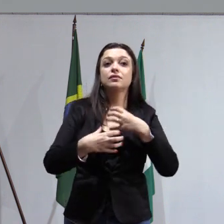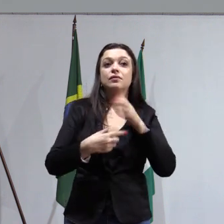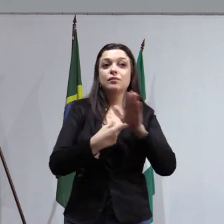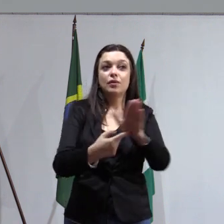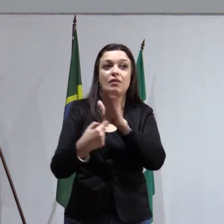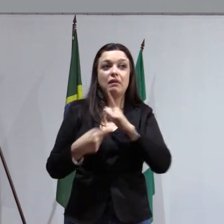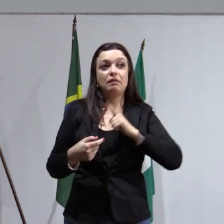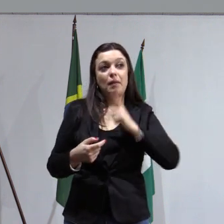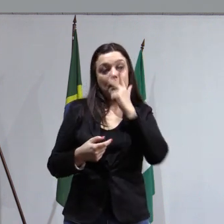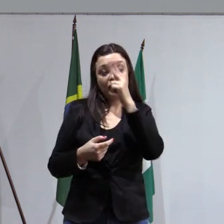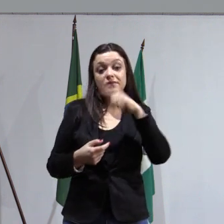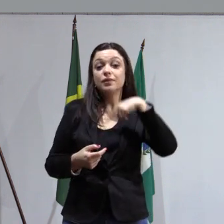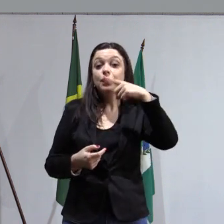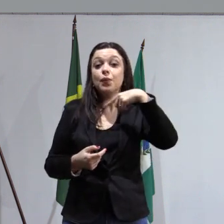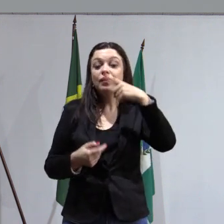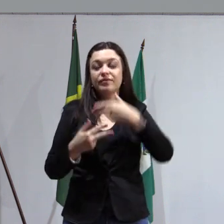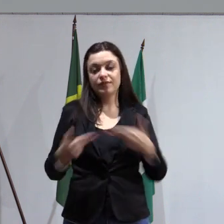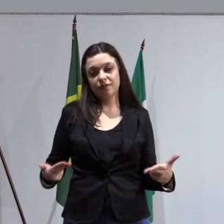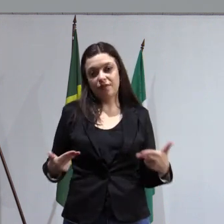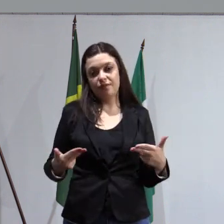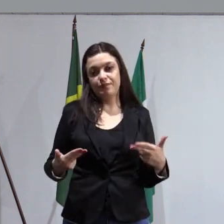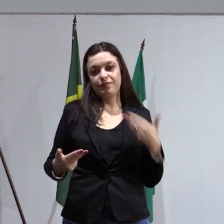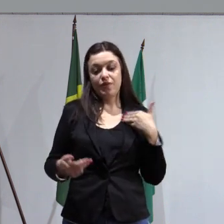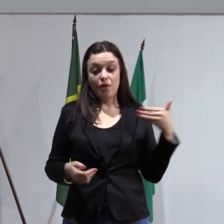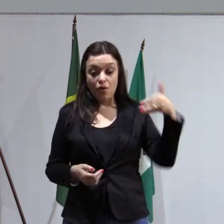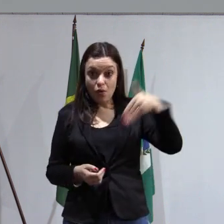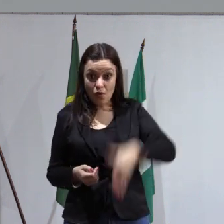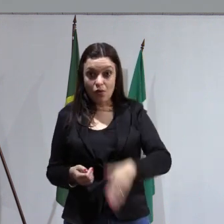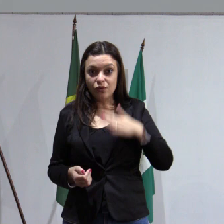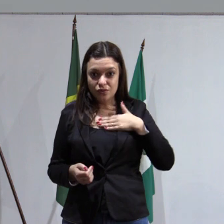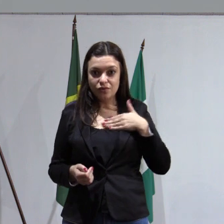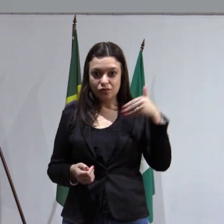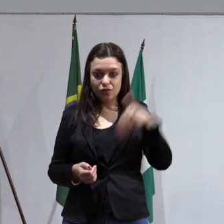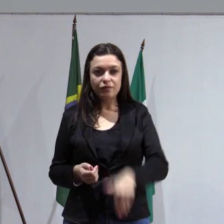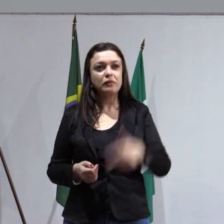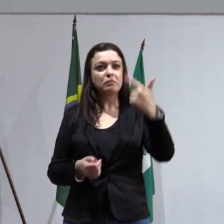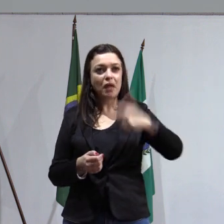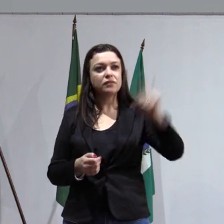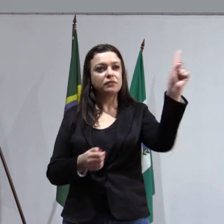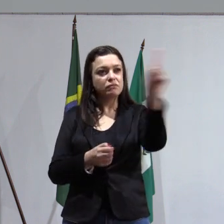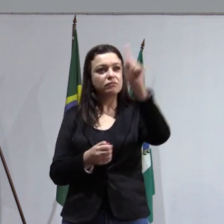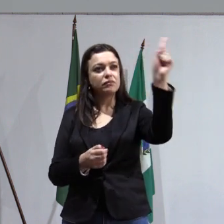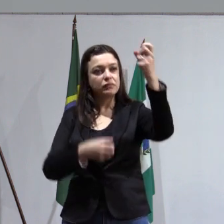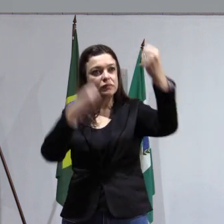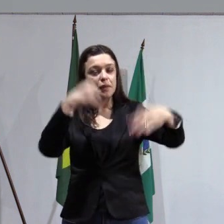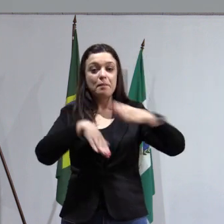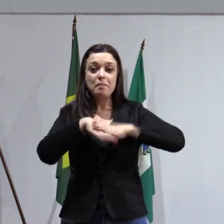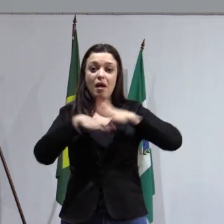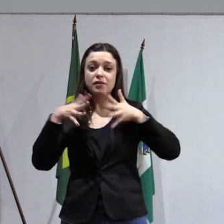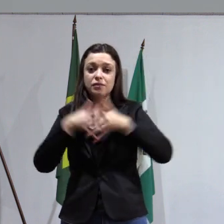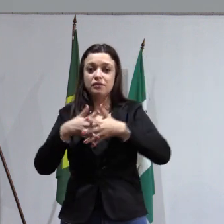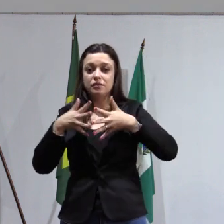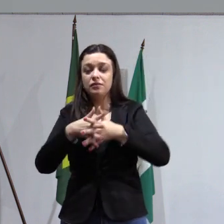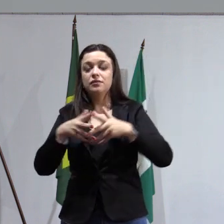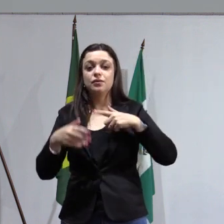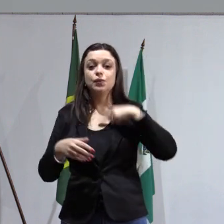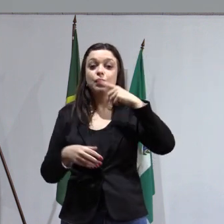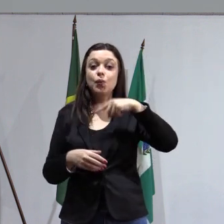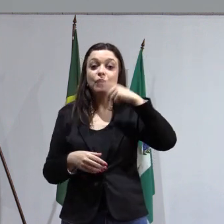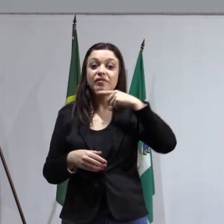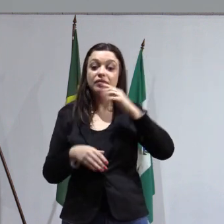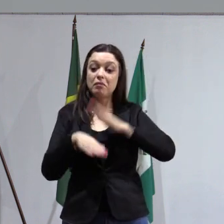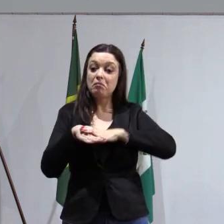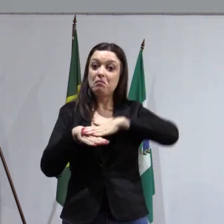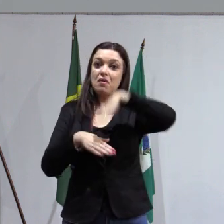muitas dúvidas. Hoje eu vim aqui e, conforme os colegas foram falando, mais dúvidas foram surgindo e são coisas que a